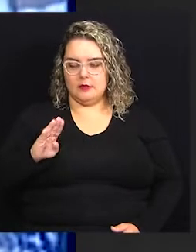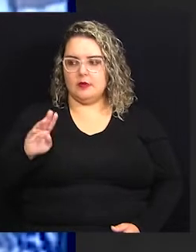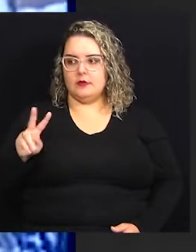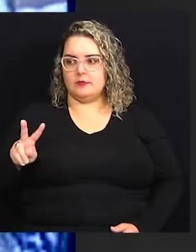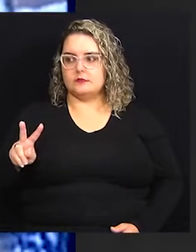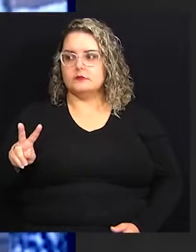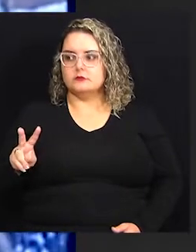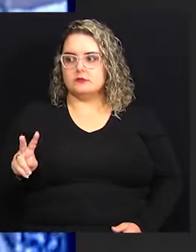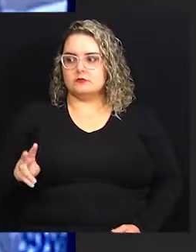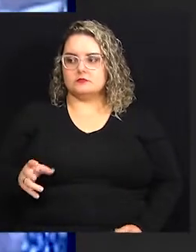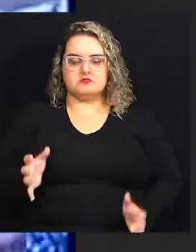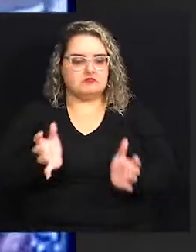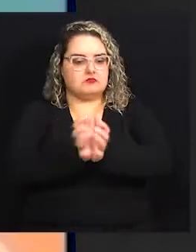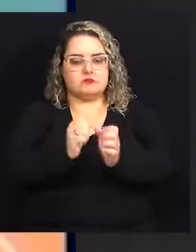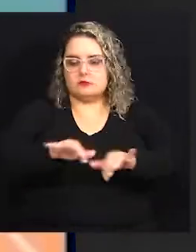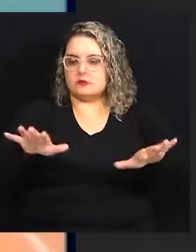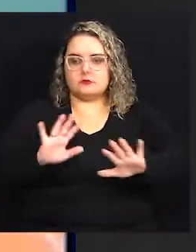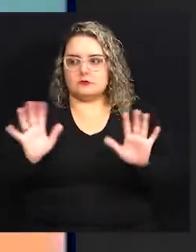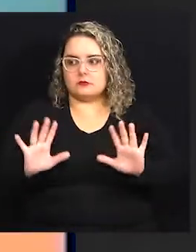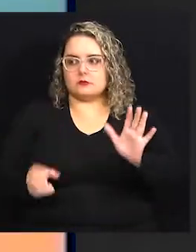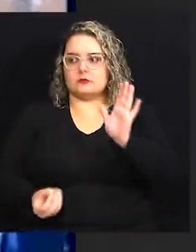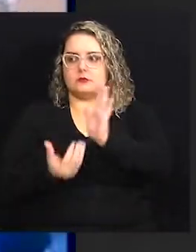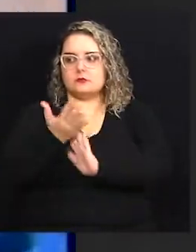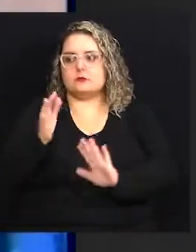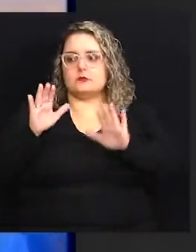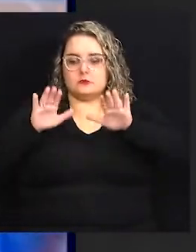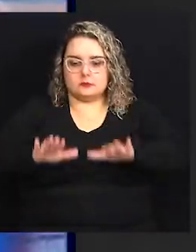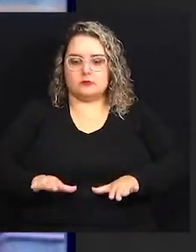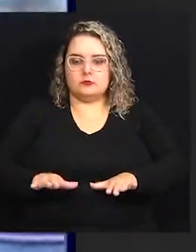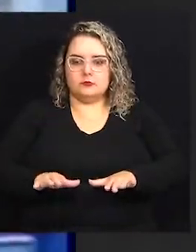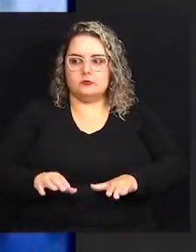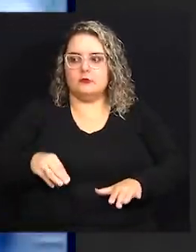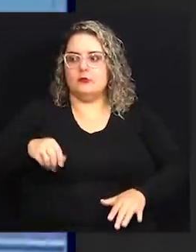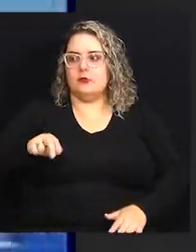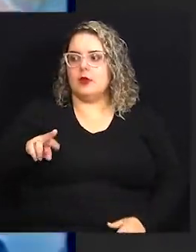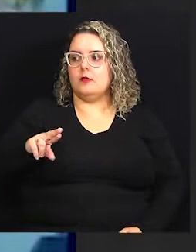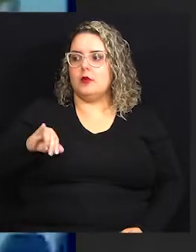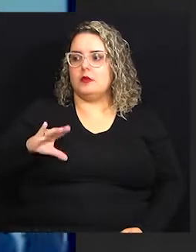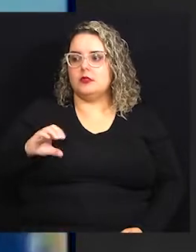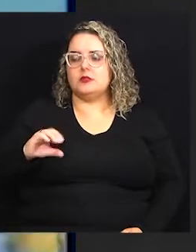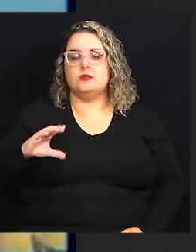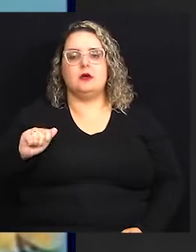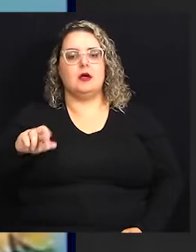iam para clube nenhum. Tá. Eles ficaram só naquela seleção. Maurício,